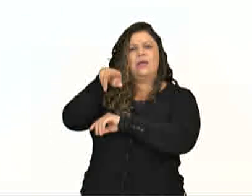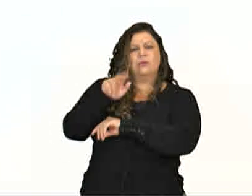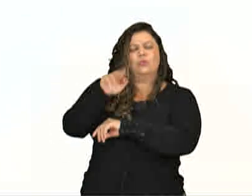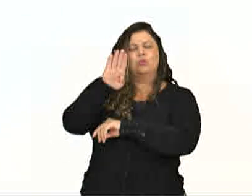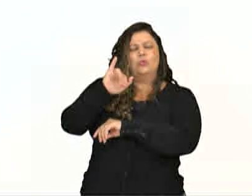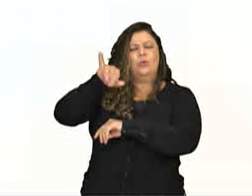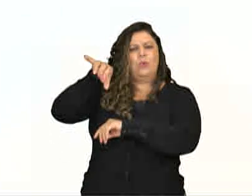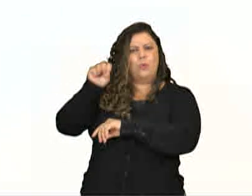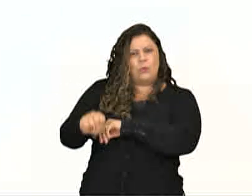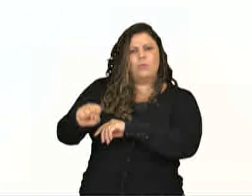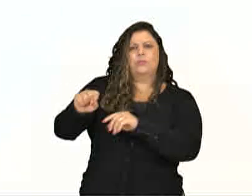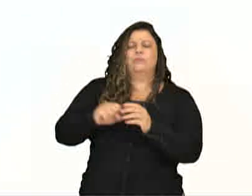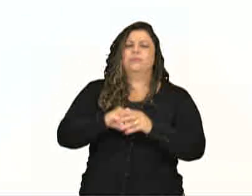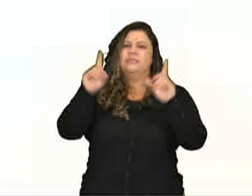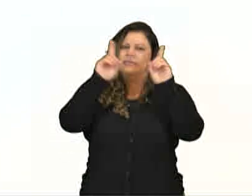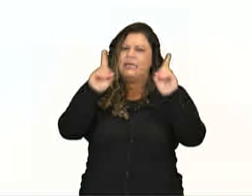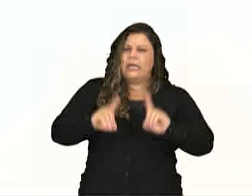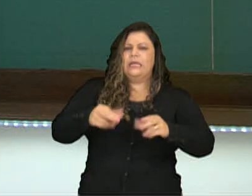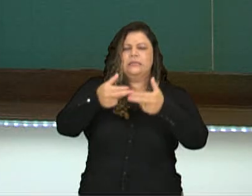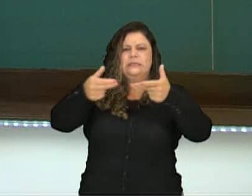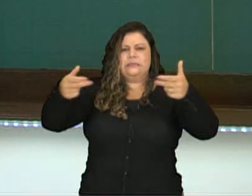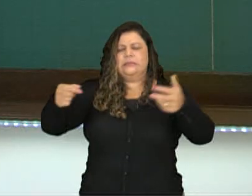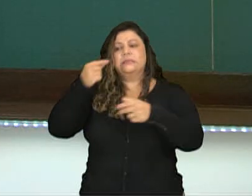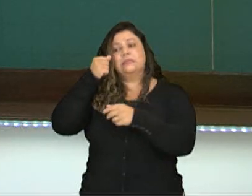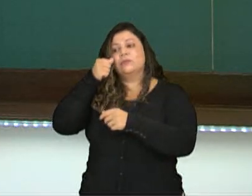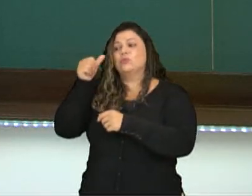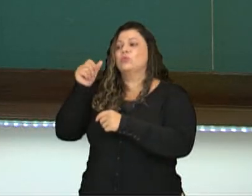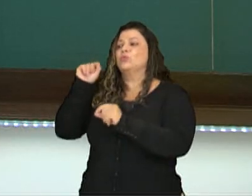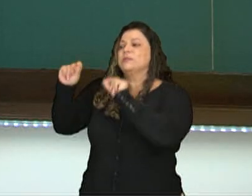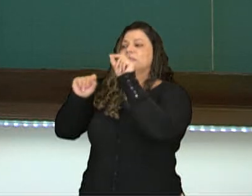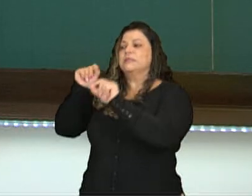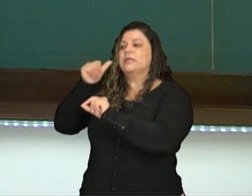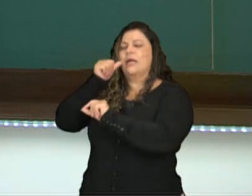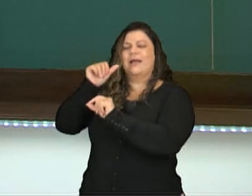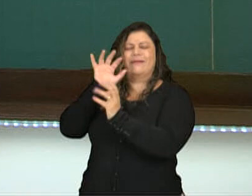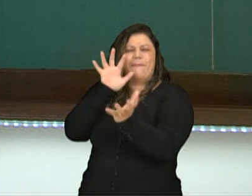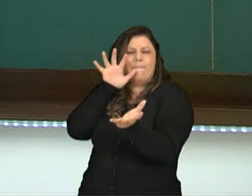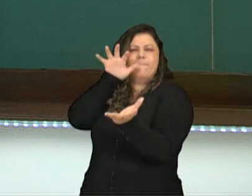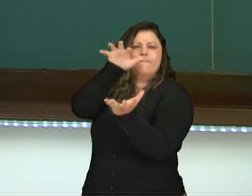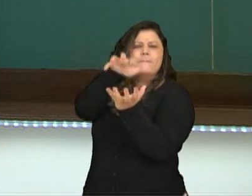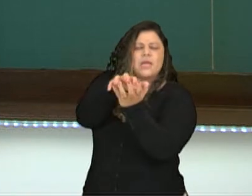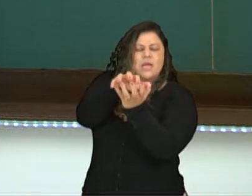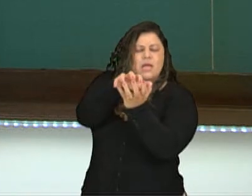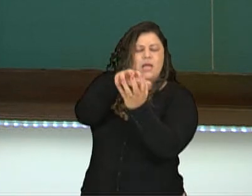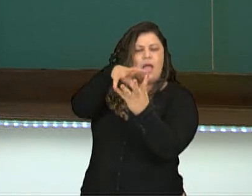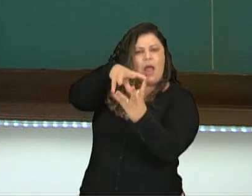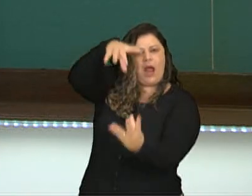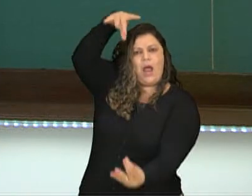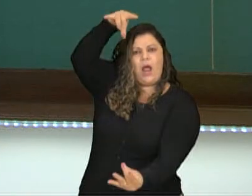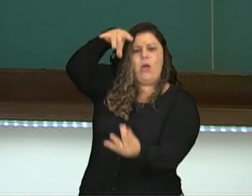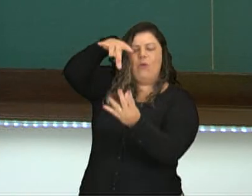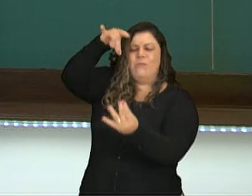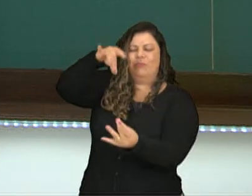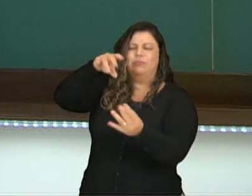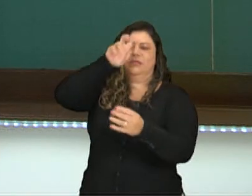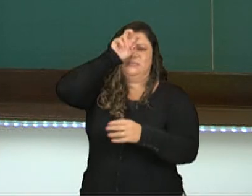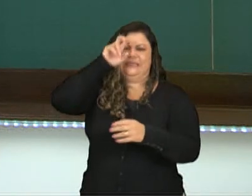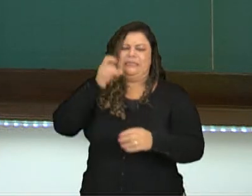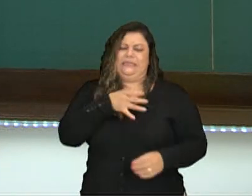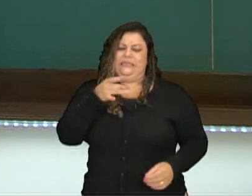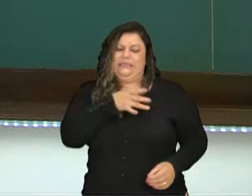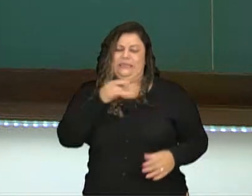escrita, e inclusive a deusa Ramemete, uma espécie de devoradora de almas. Inclusive os egípcios tinham muito medo dela.